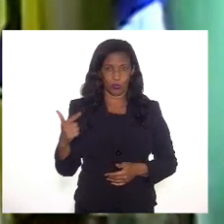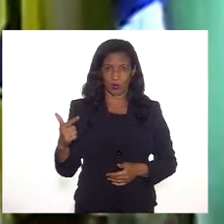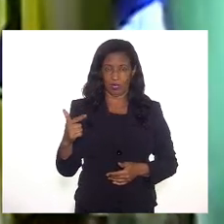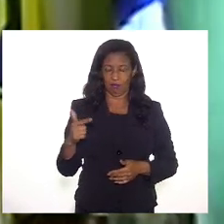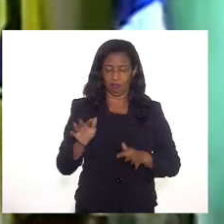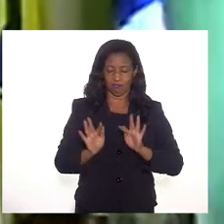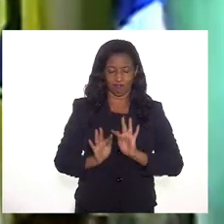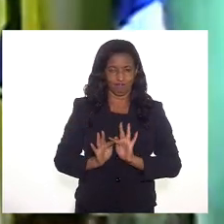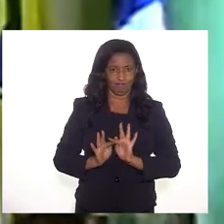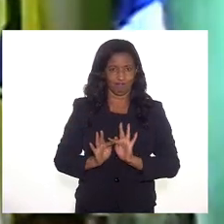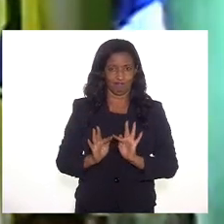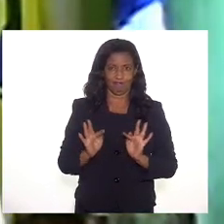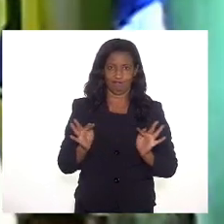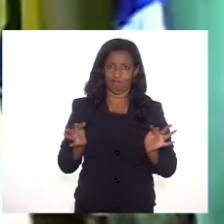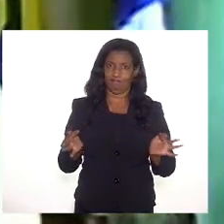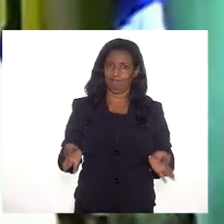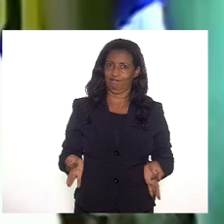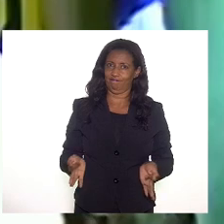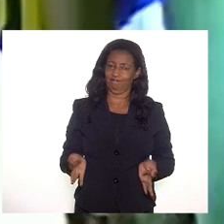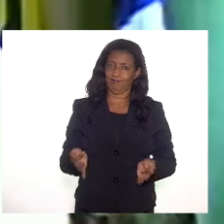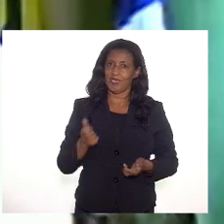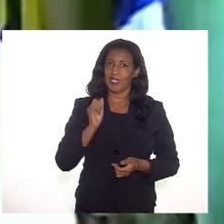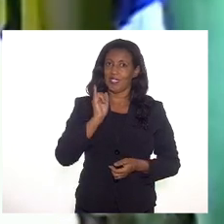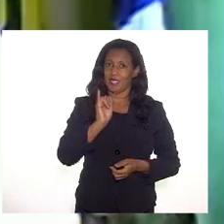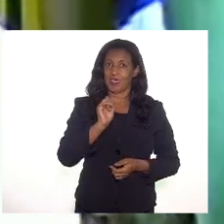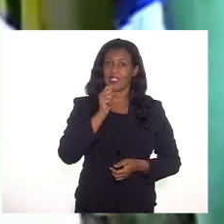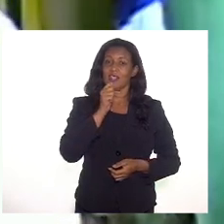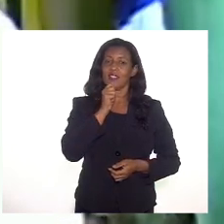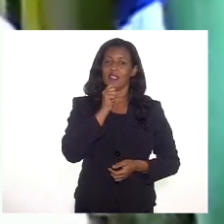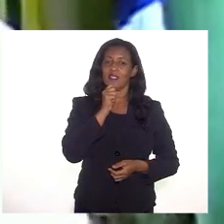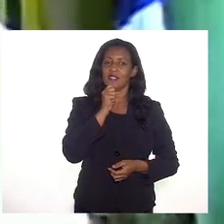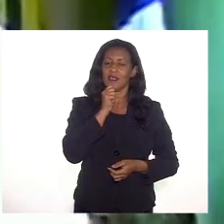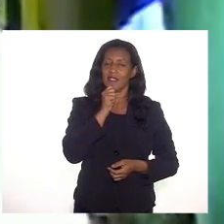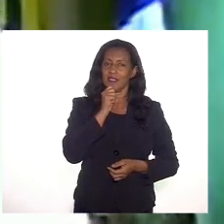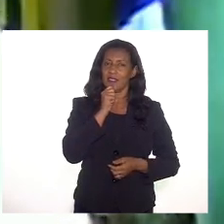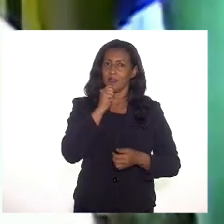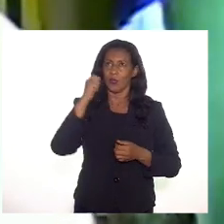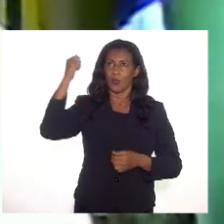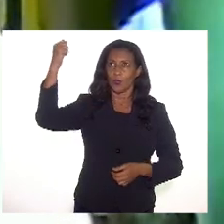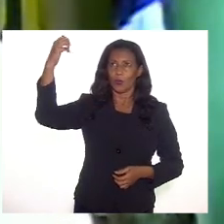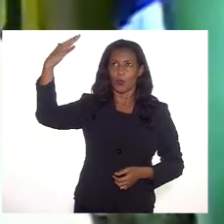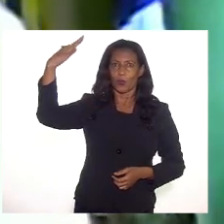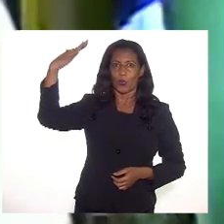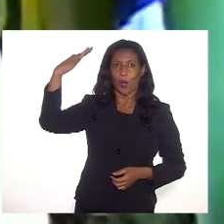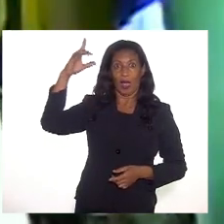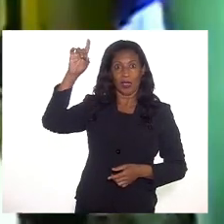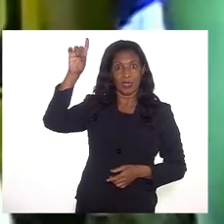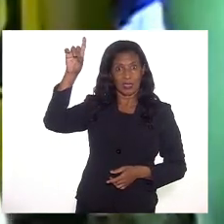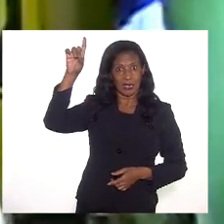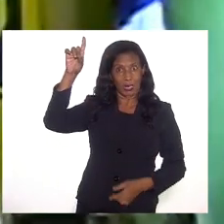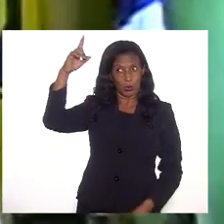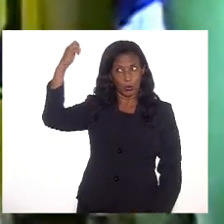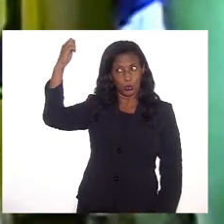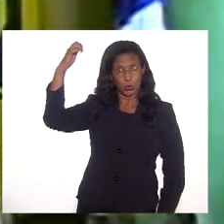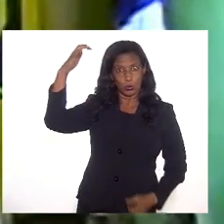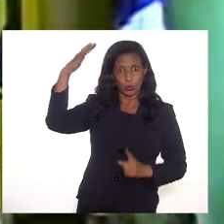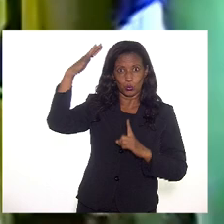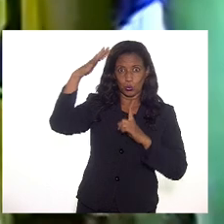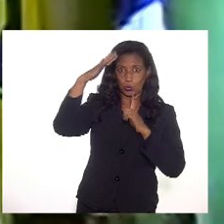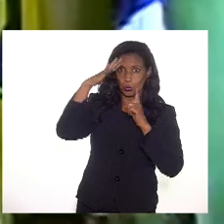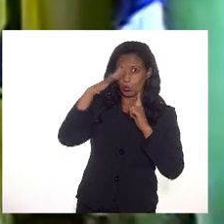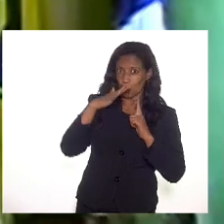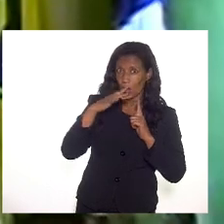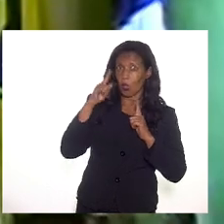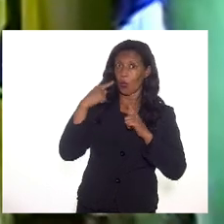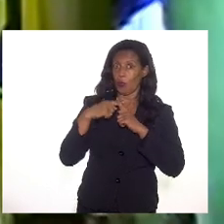humildade, se ele não tiver a iluminação divina, porque ele é católico praticante